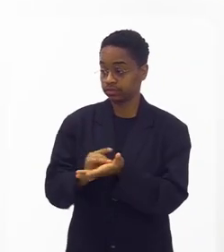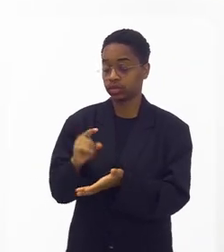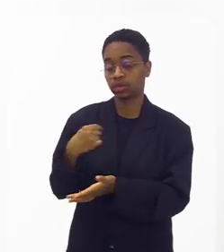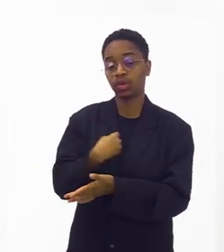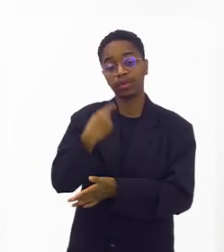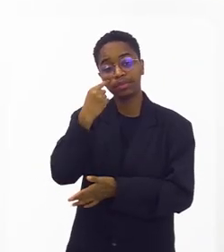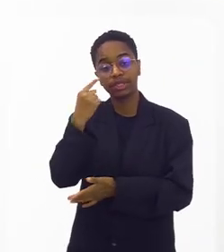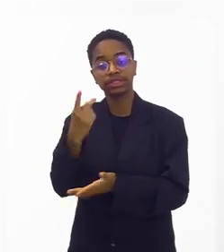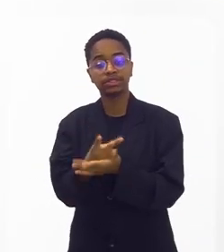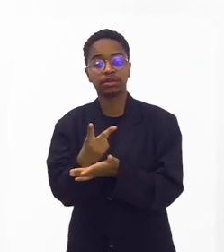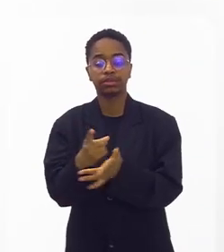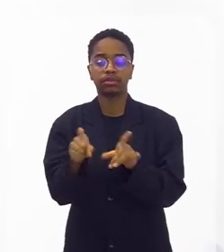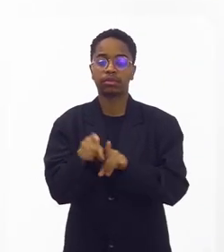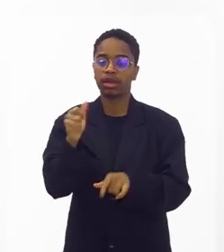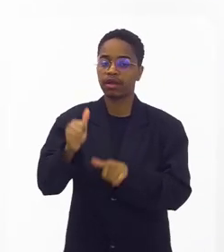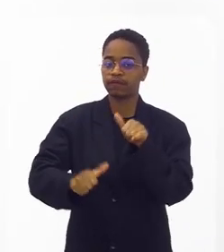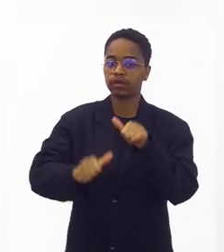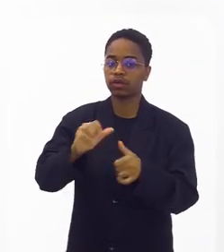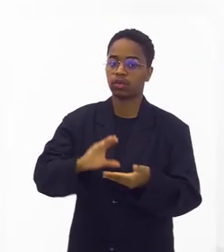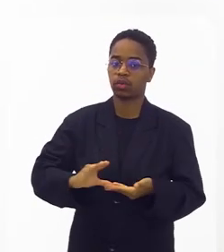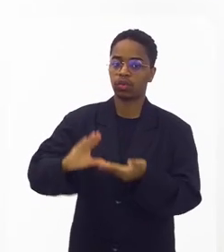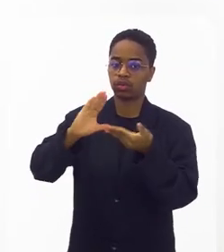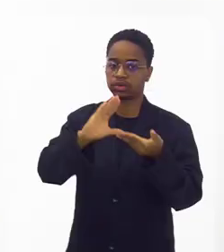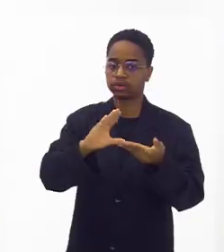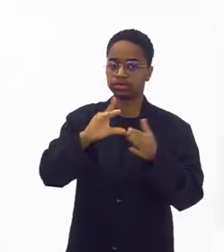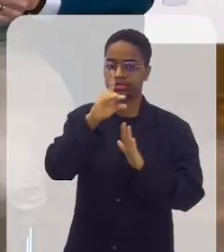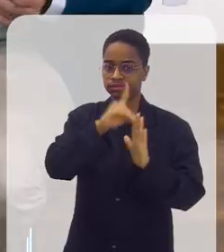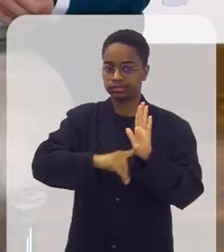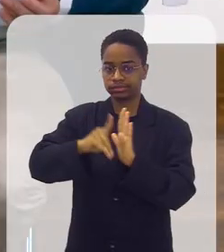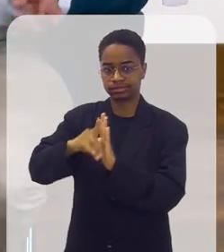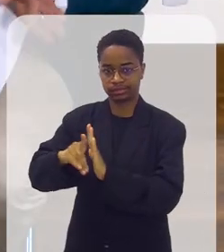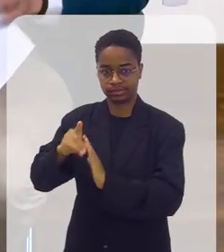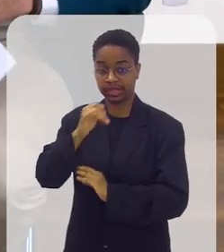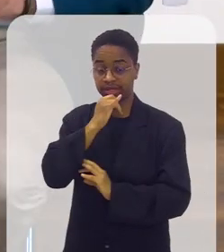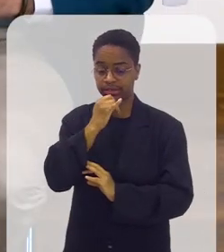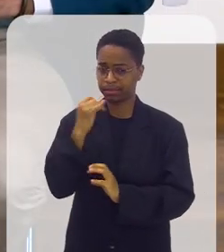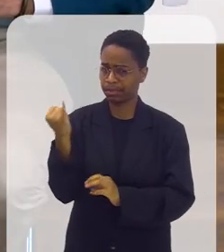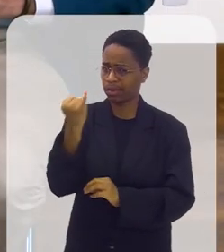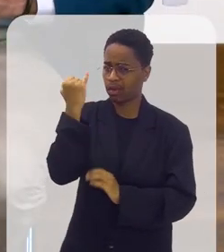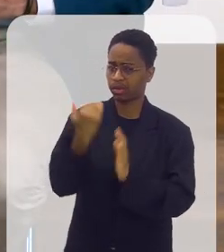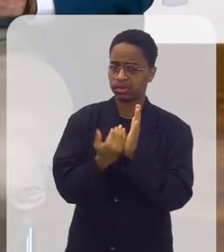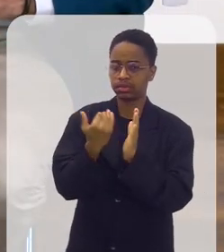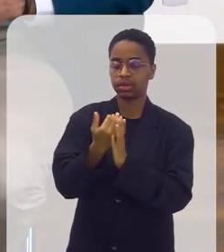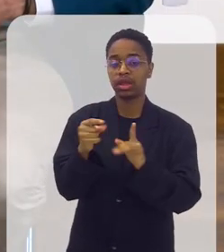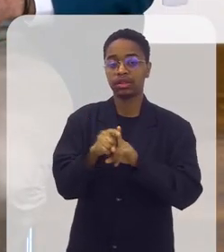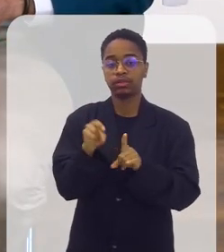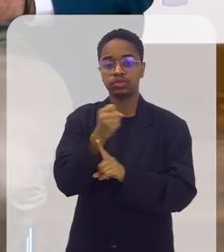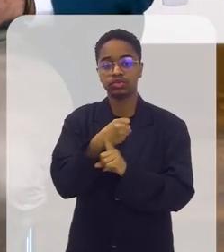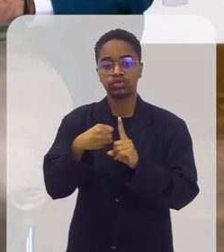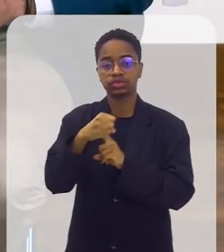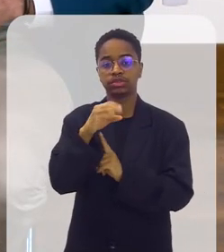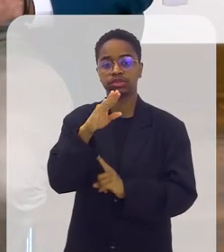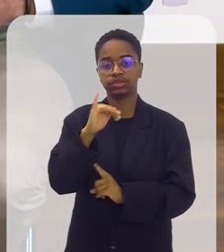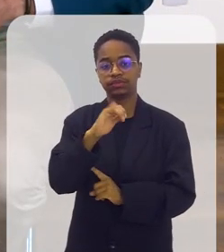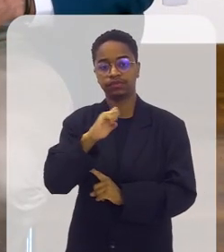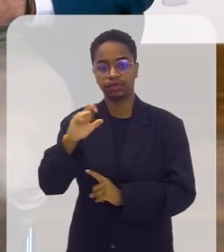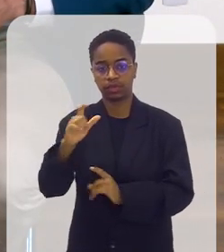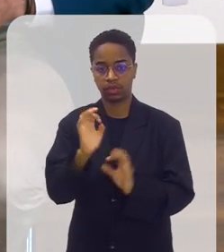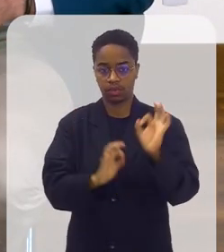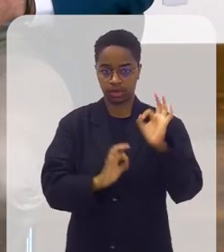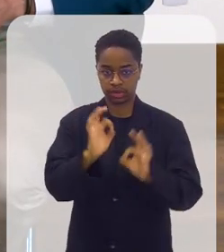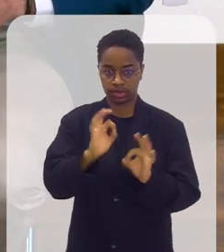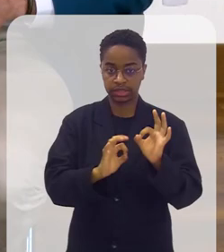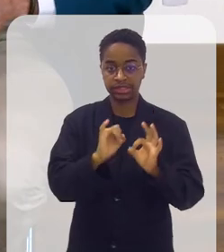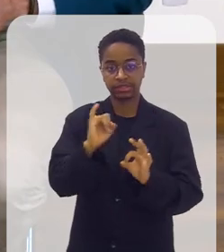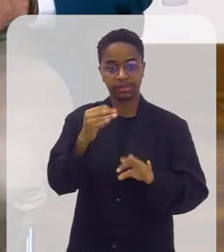sempre pensamos e vemos e avaliamos os conselhos de direito, por exemplo, são de suma importância. E a sociedade civil